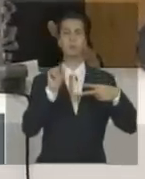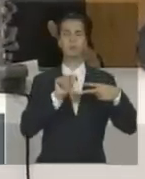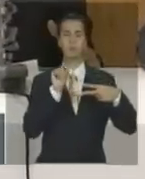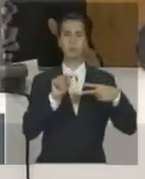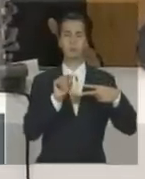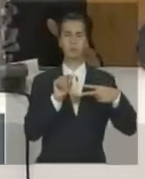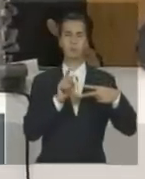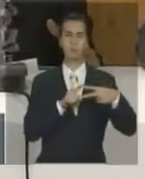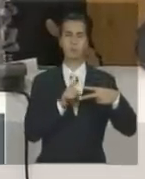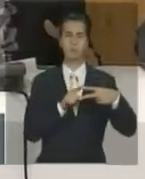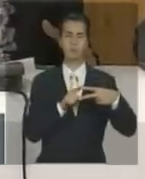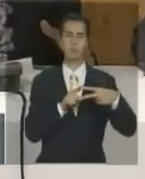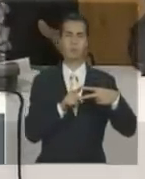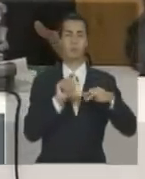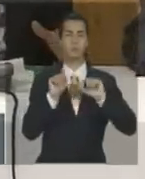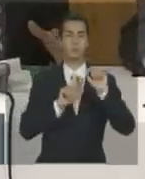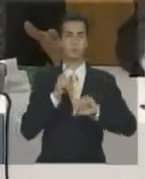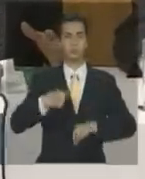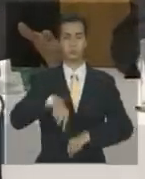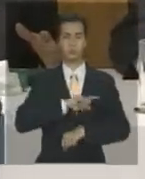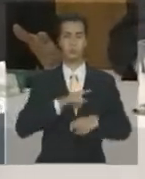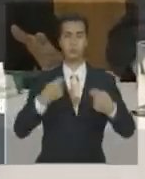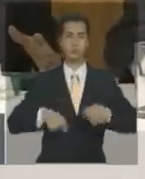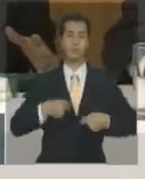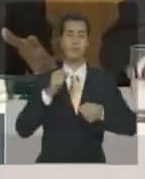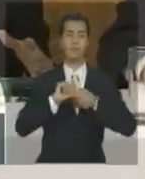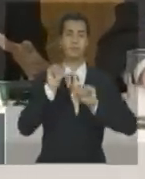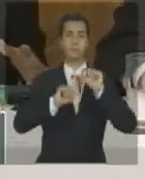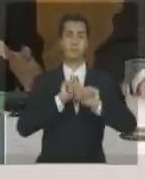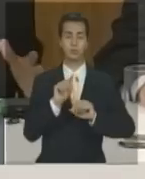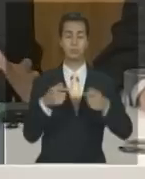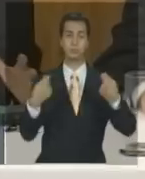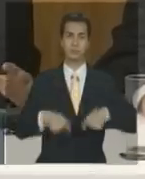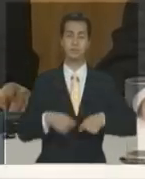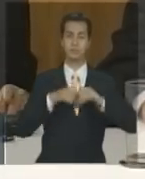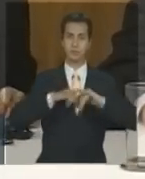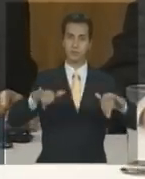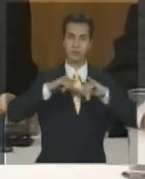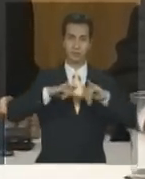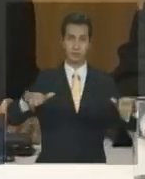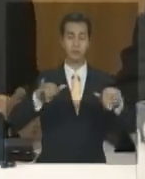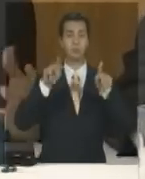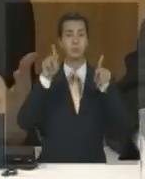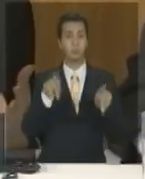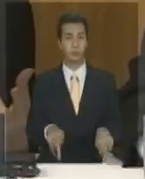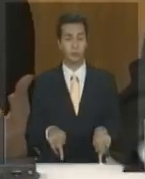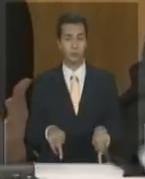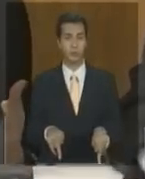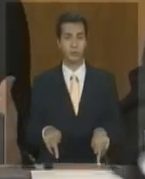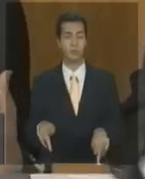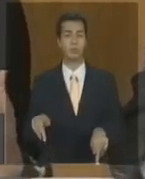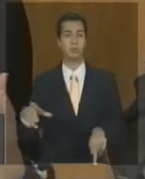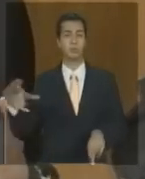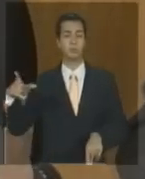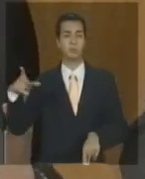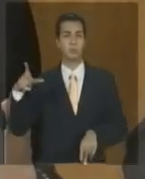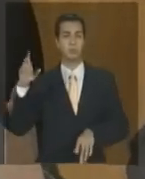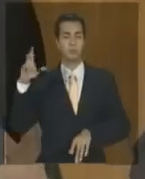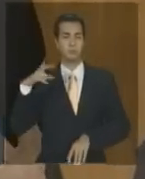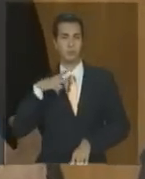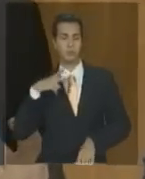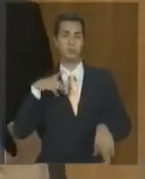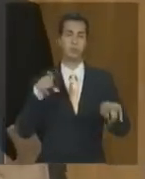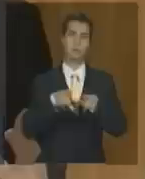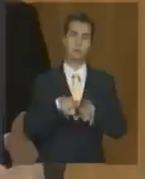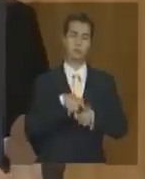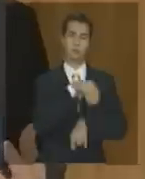que nós precisamos fazer é convencer as pessoas, o povo, no setor privado, as pessoas no setor público,